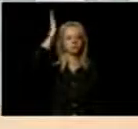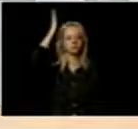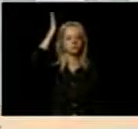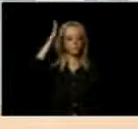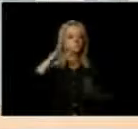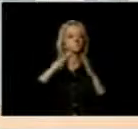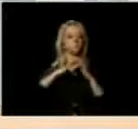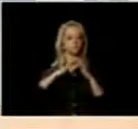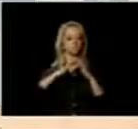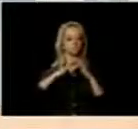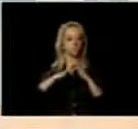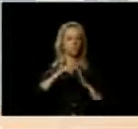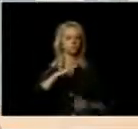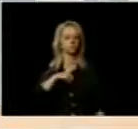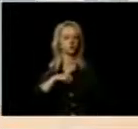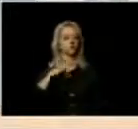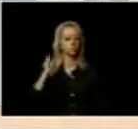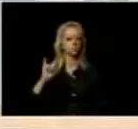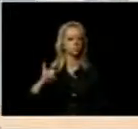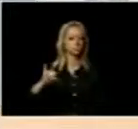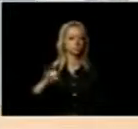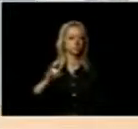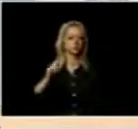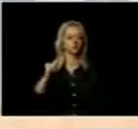vamos aprovar em nome do povo.